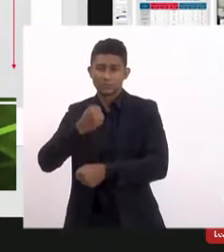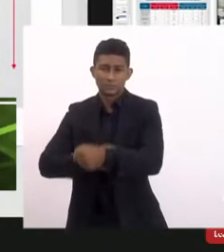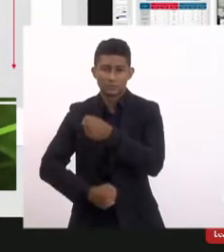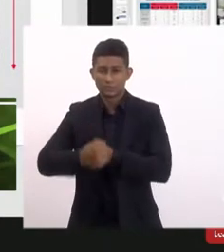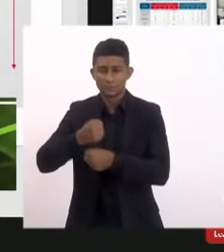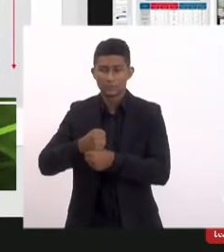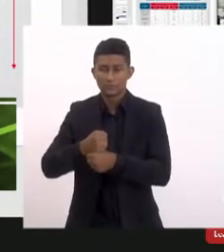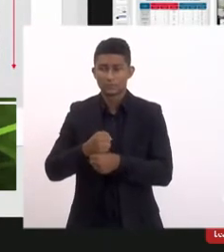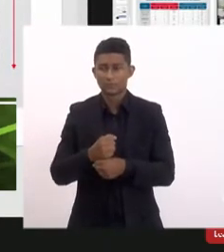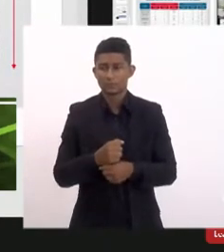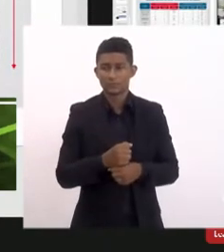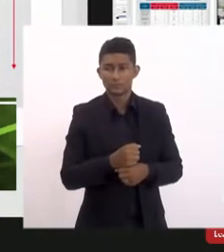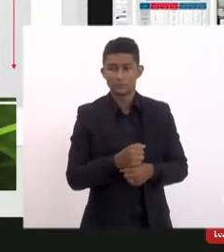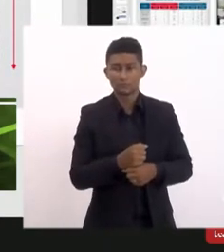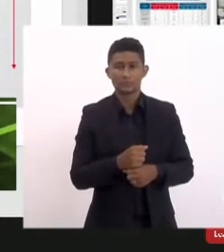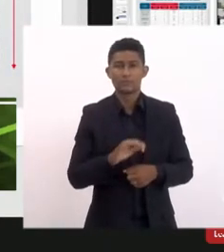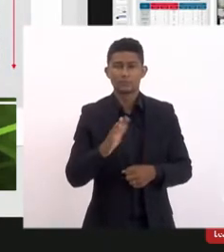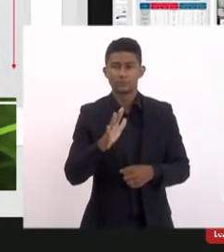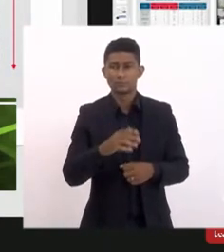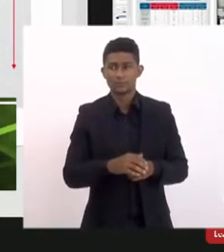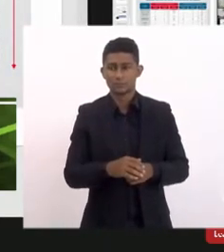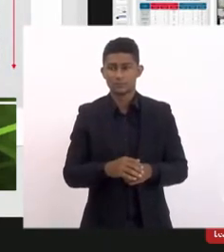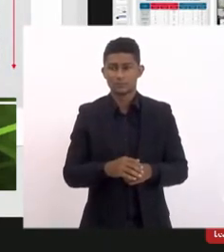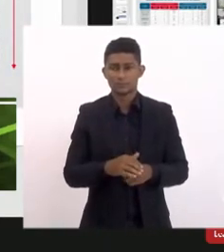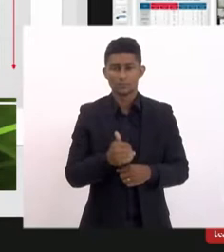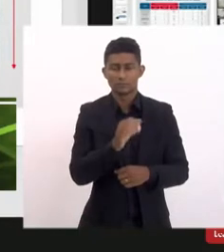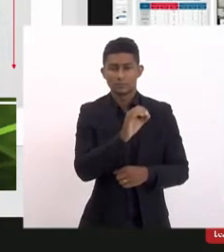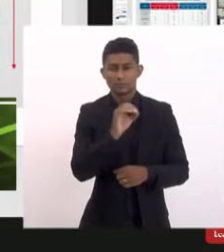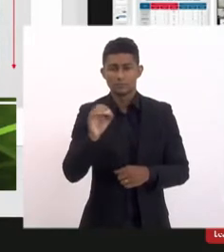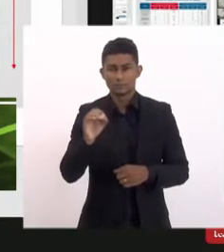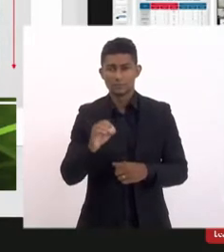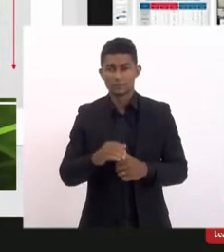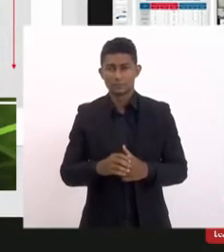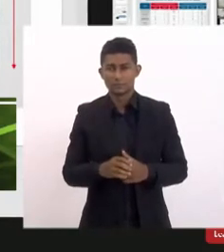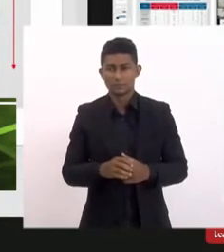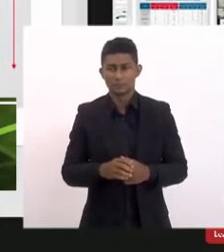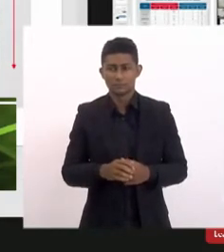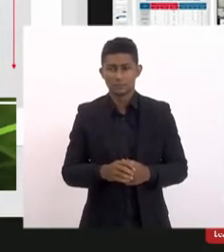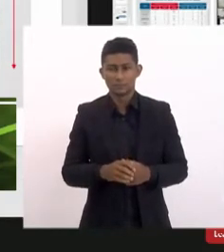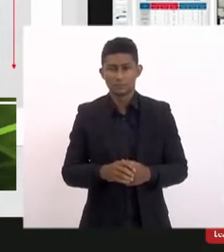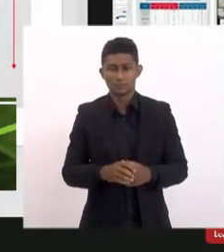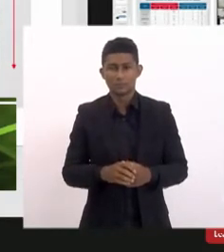óbito de 100, de 100 para 200, entendeu? Estava lá com ele, mas não tem ainda.